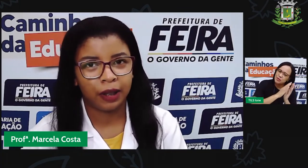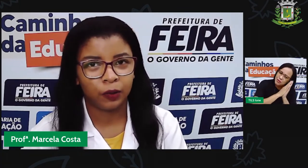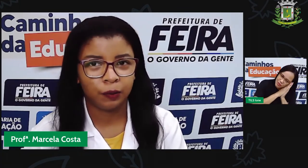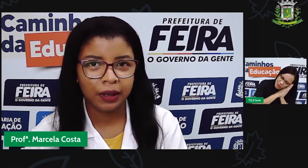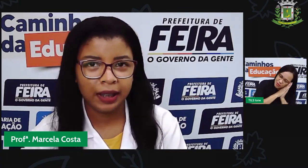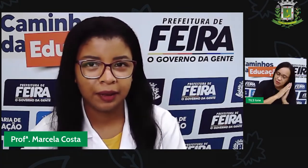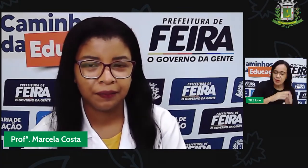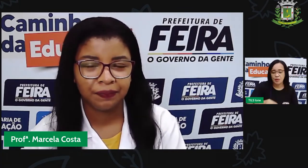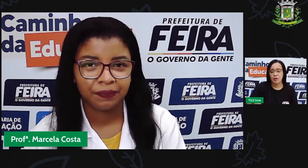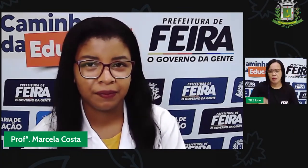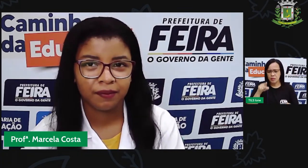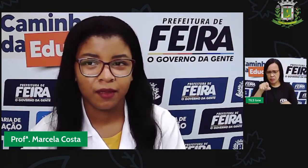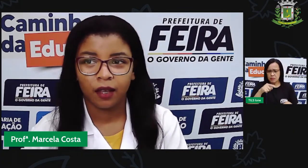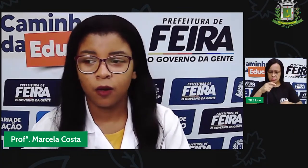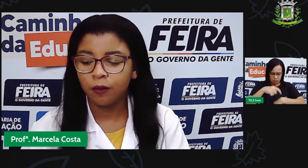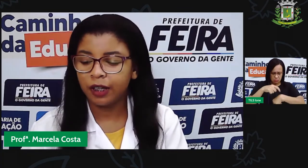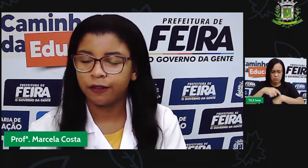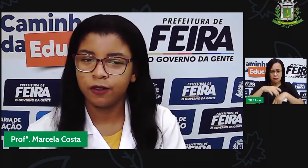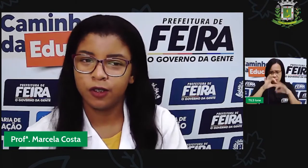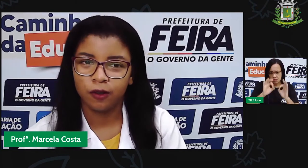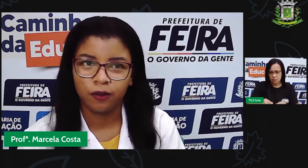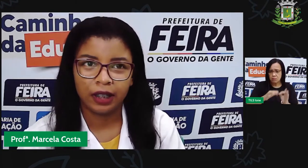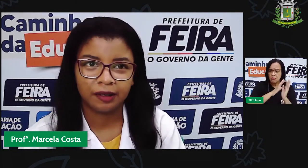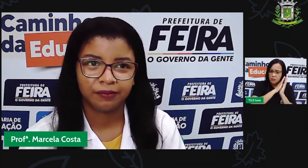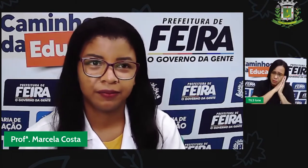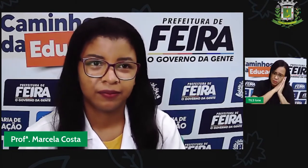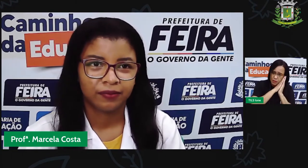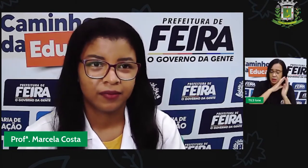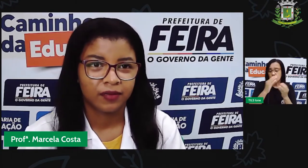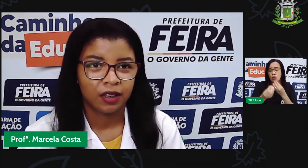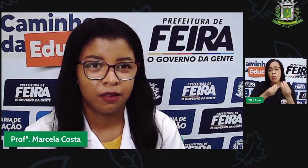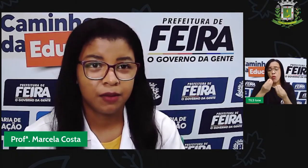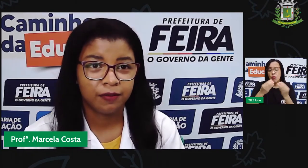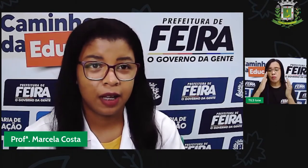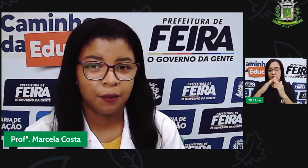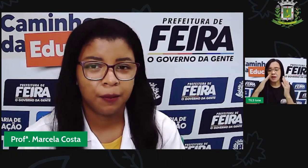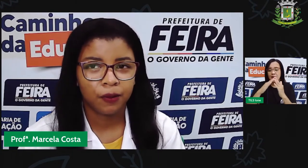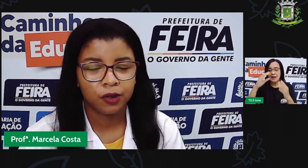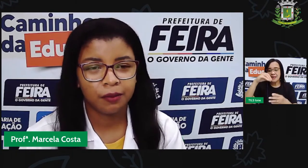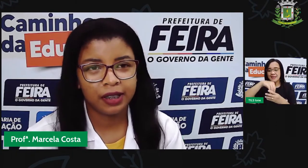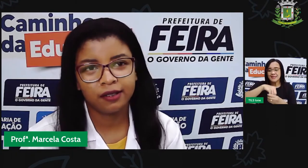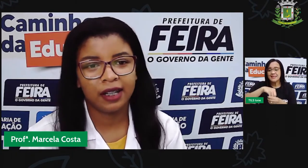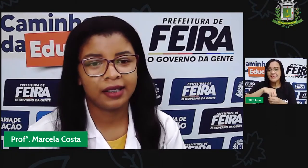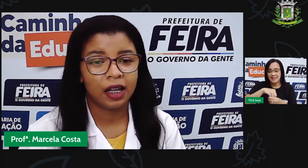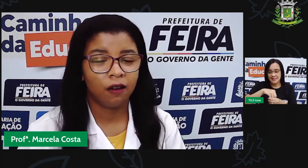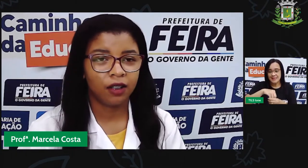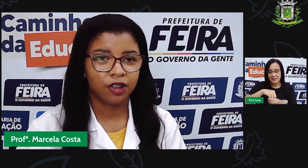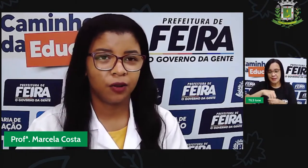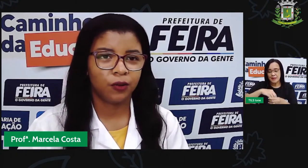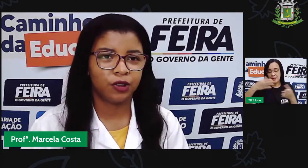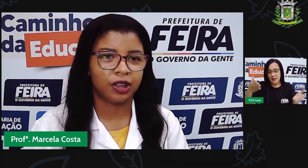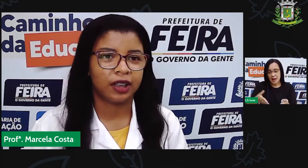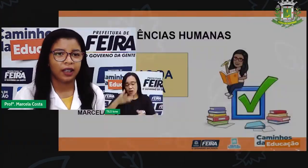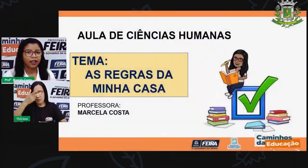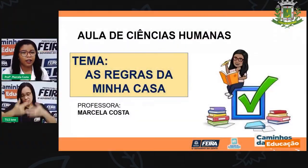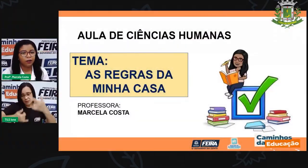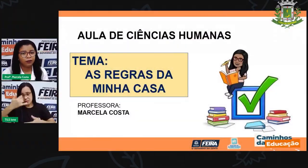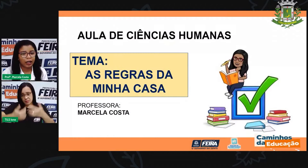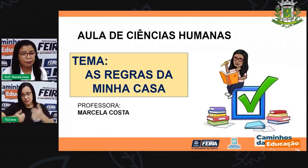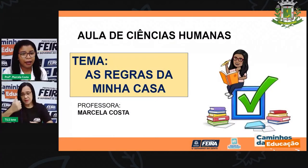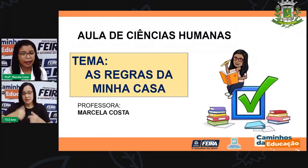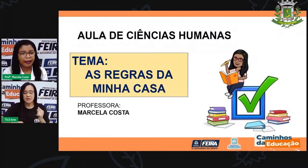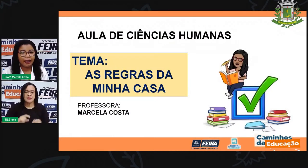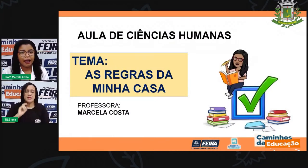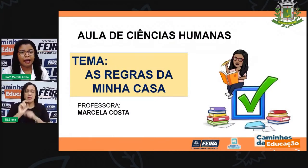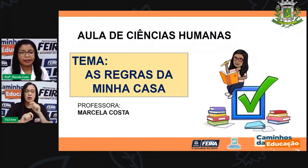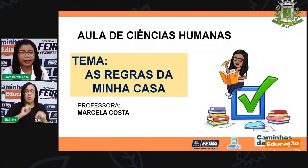horário para dormir? E aí, como é que funciona? Vamos falar um pouco sobre isso nessa aula de hoje, que o